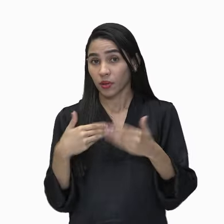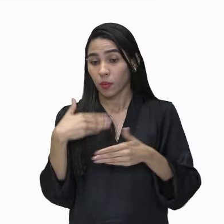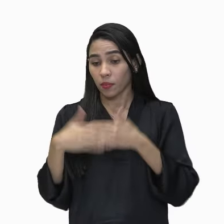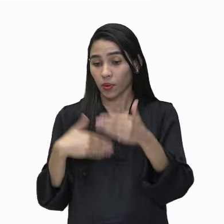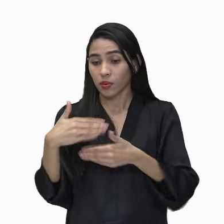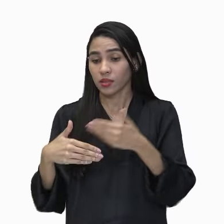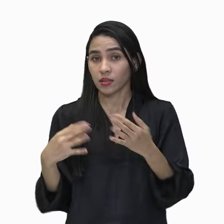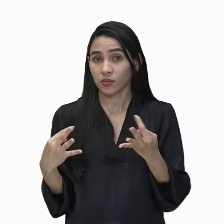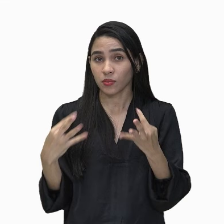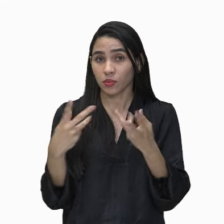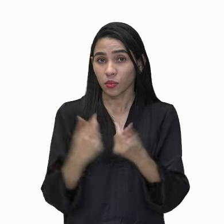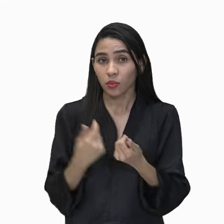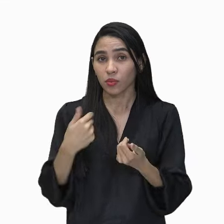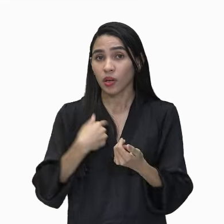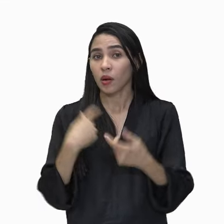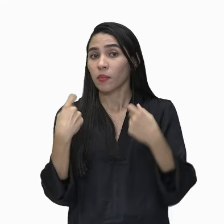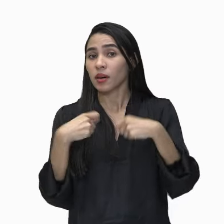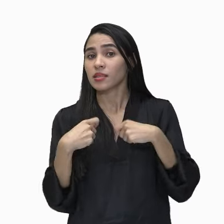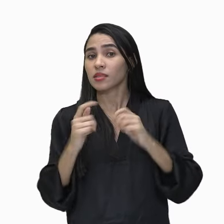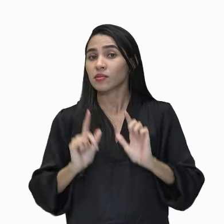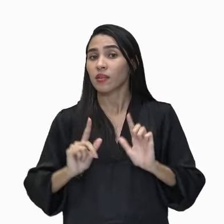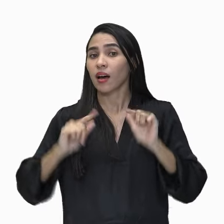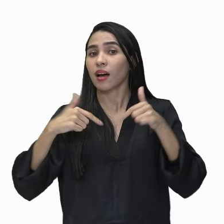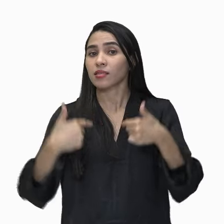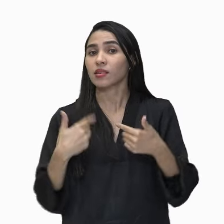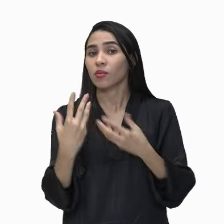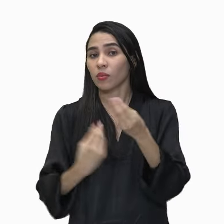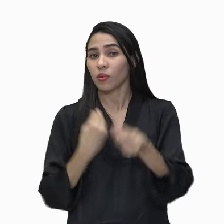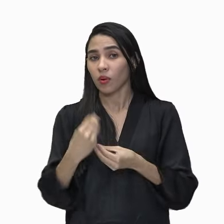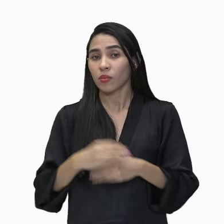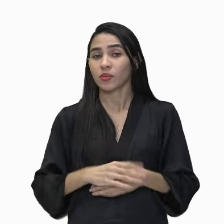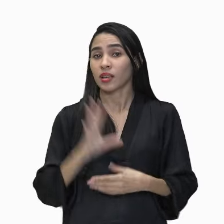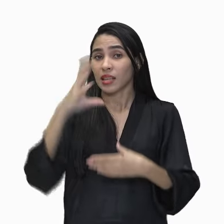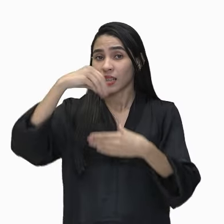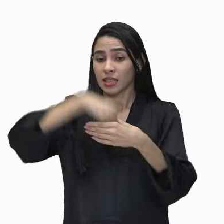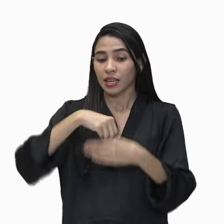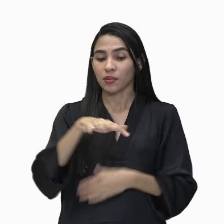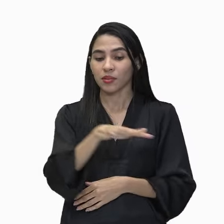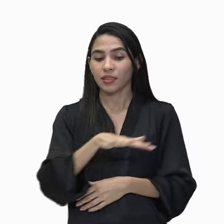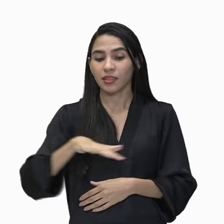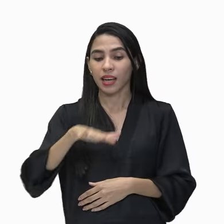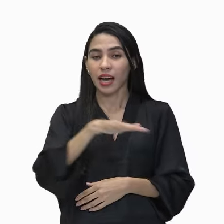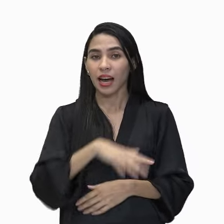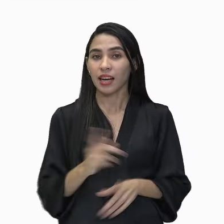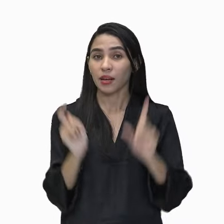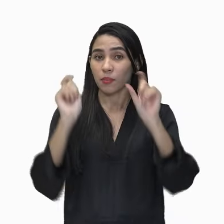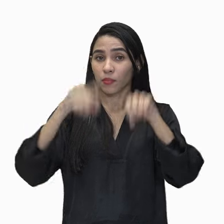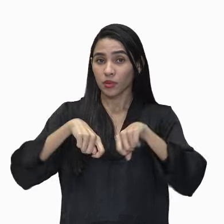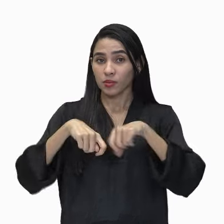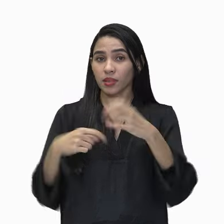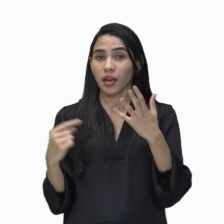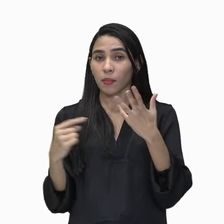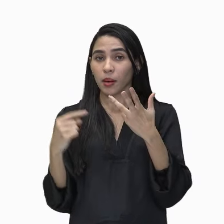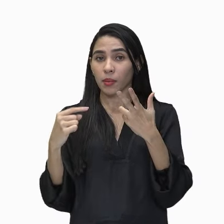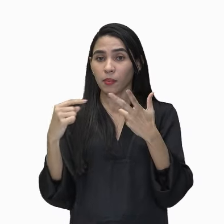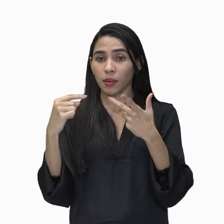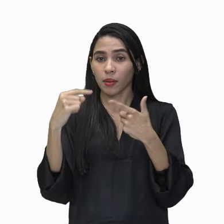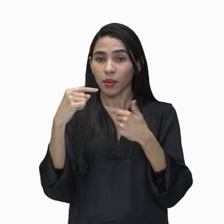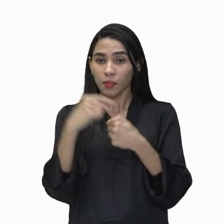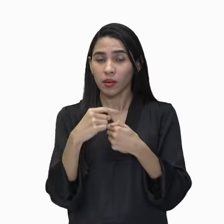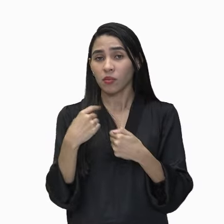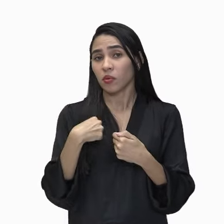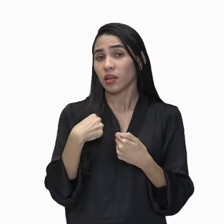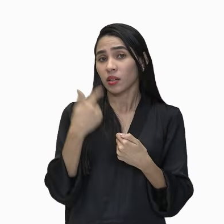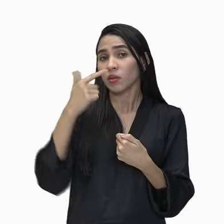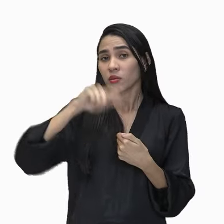processo todo, eu tenho que agir aonde? Dentro do campo das possibilidades, porque existem coisas que eu